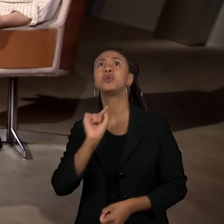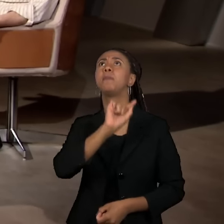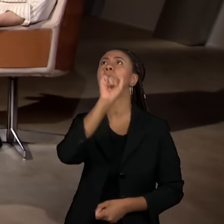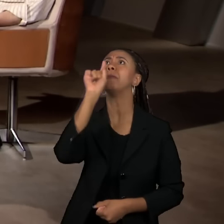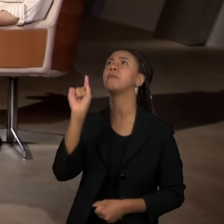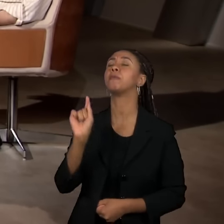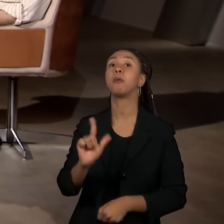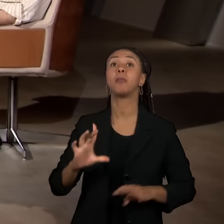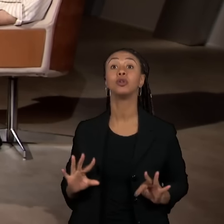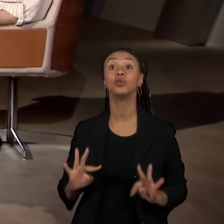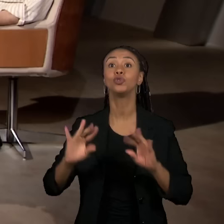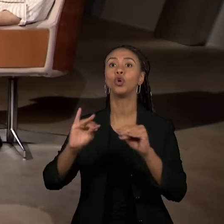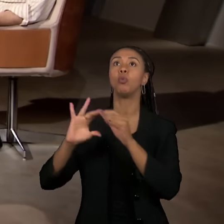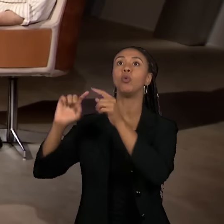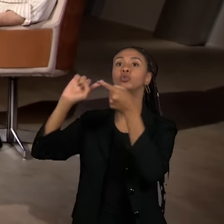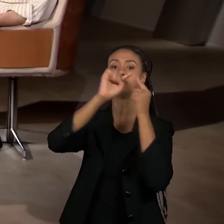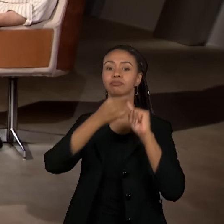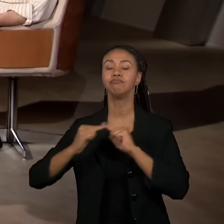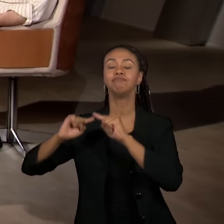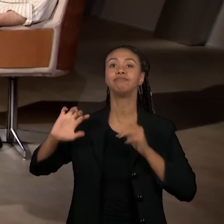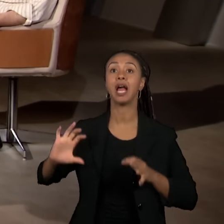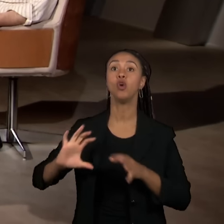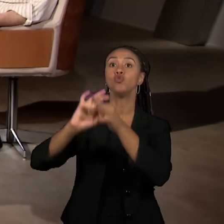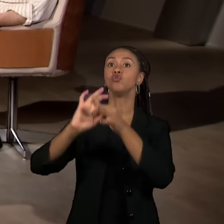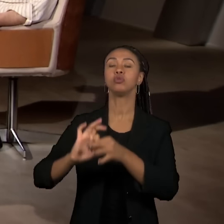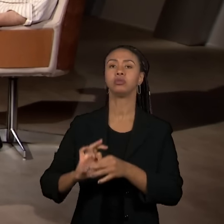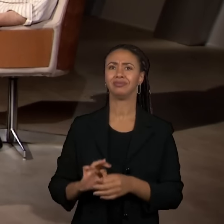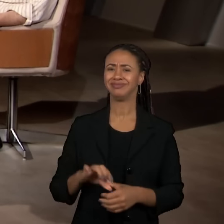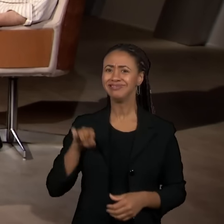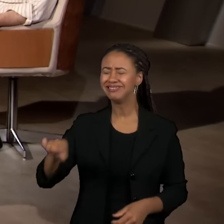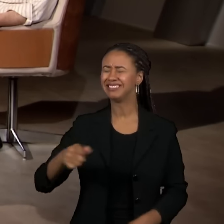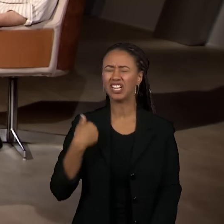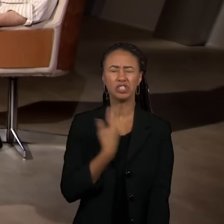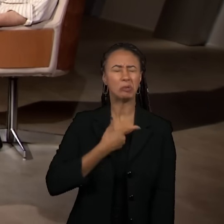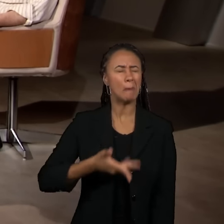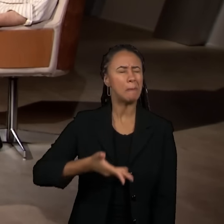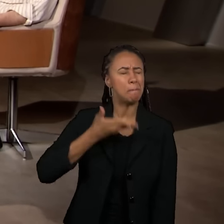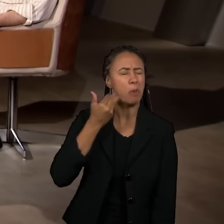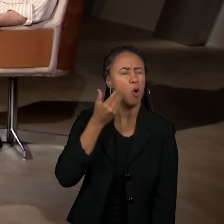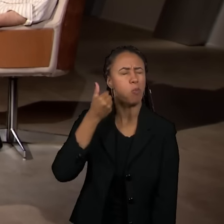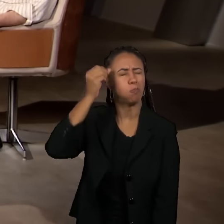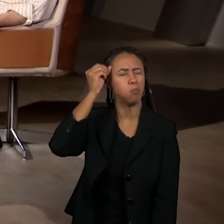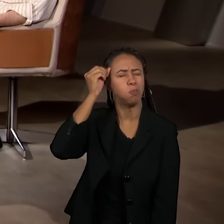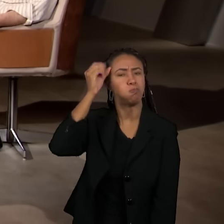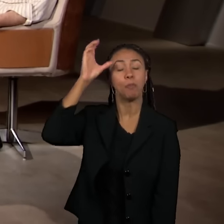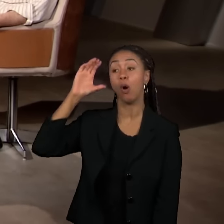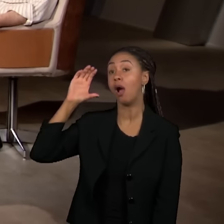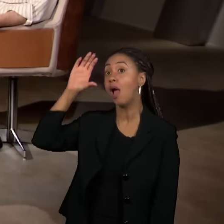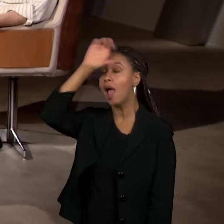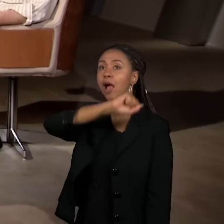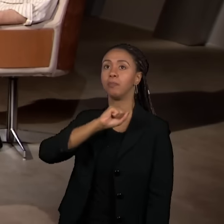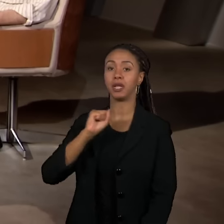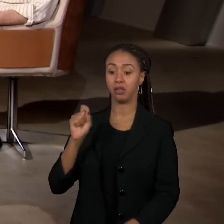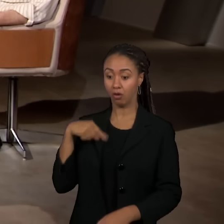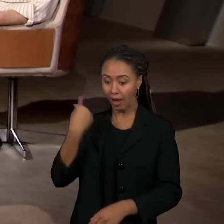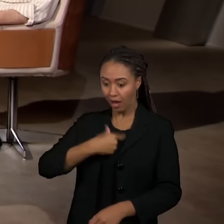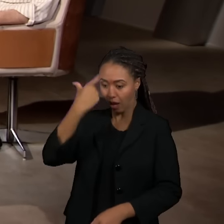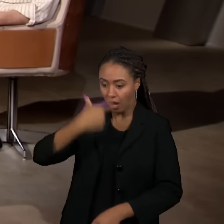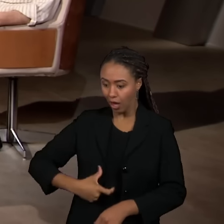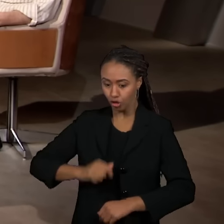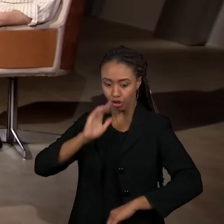trabalhou desse jeito a gente aprendeu Horrores enorme foi um salto assim Fantástico que a gente deu